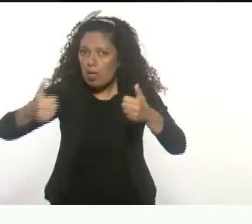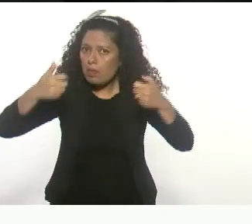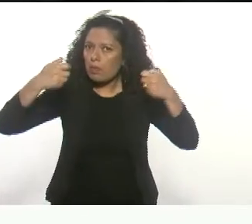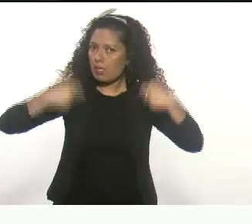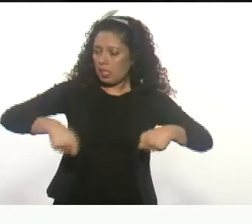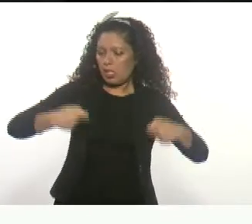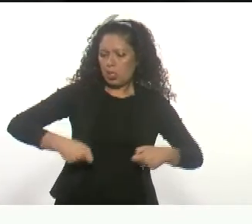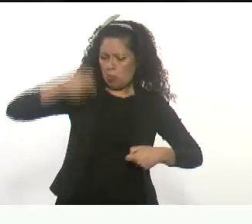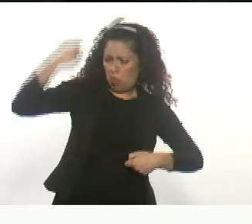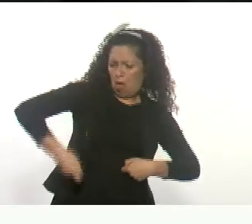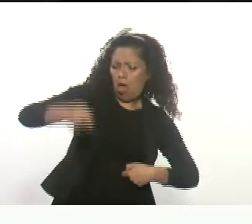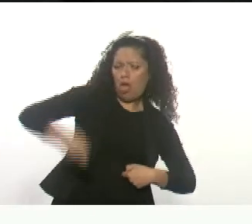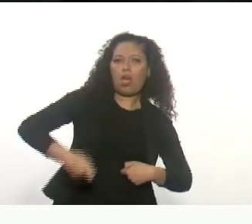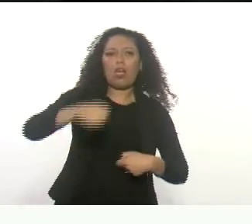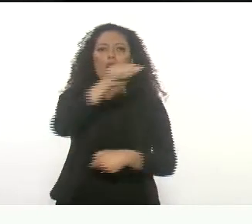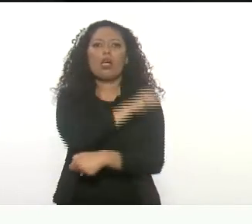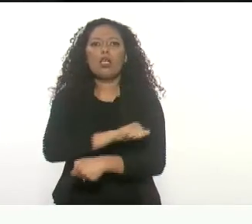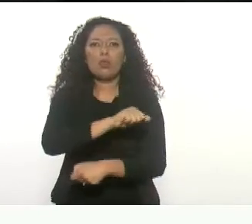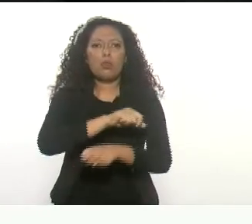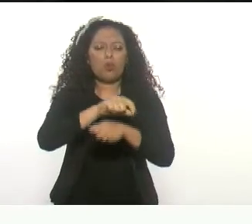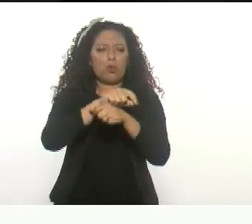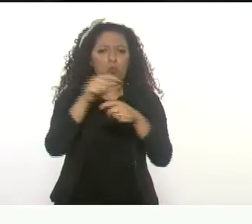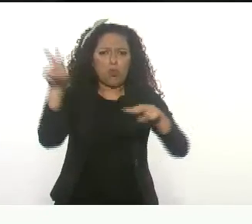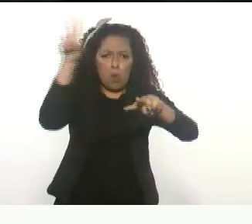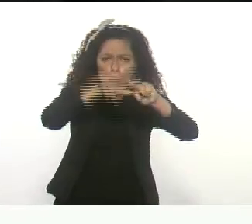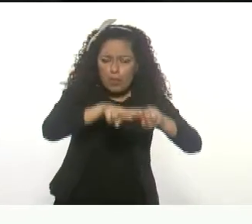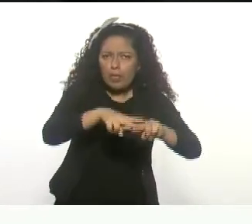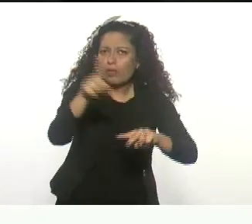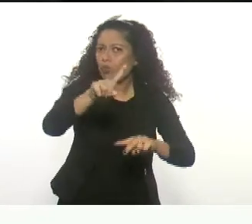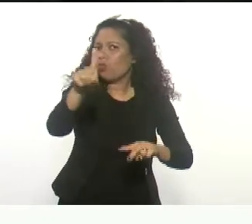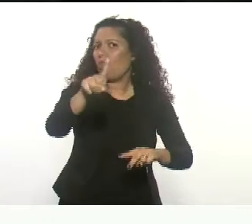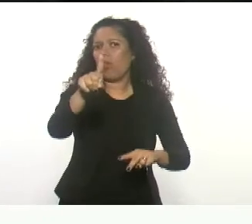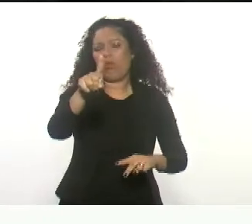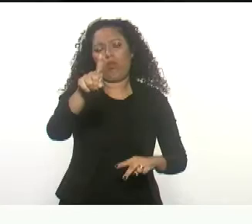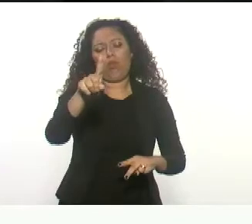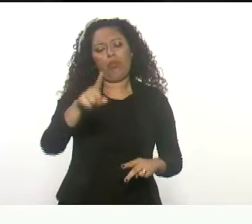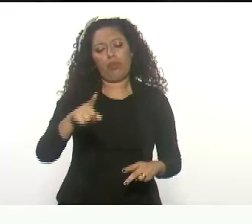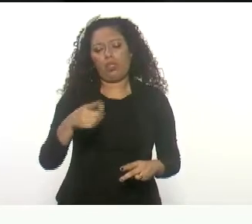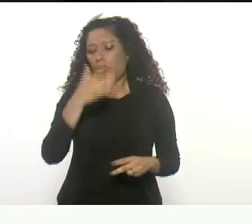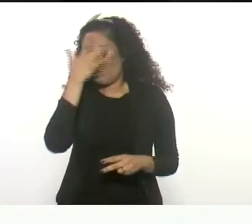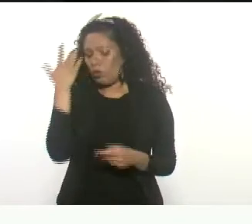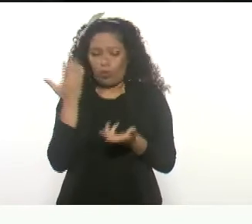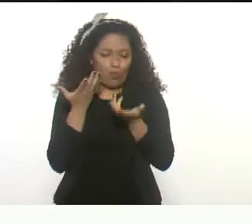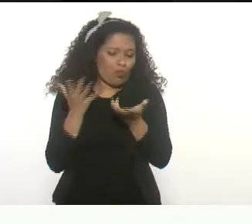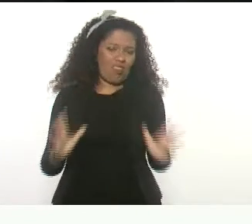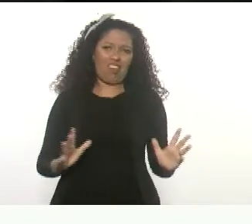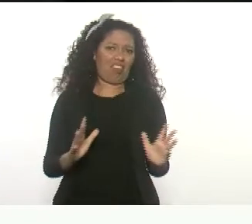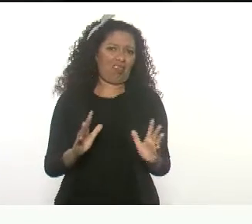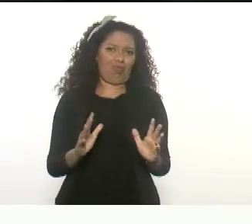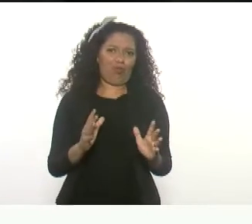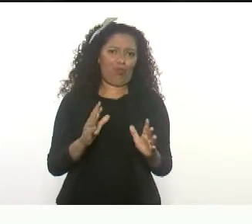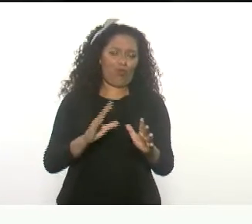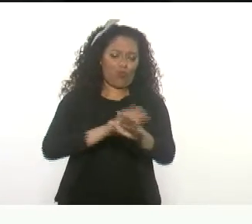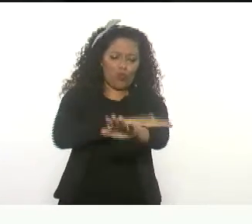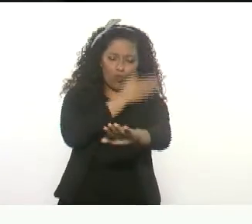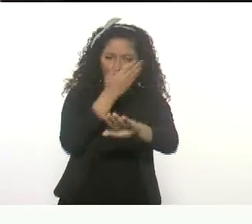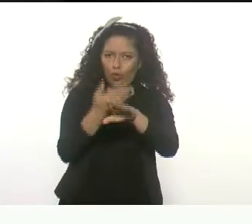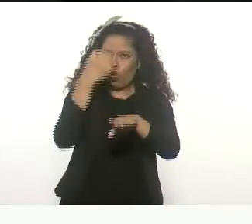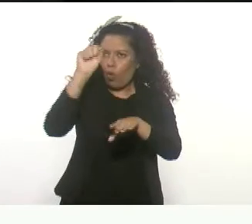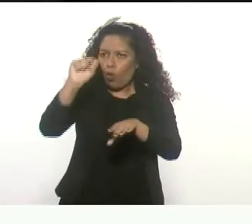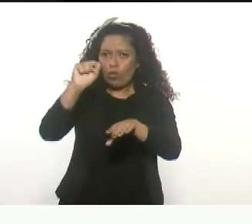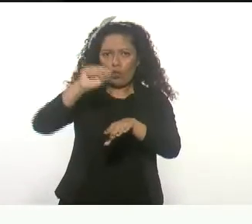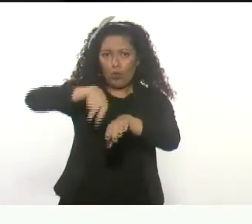oprimindo alunos e obrigando alunos a ficarem presos dentro de um espaço desagradável, um ambiente que ninguém quer estar durante o dia inteiro. Isso idem